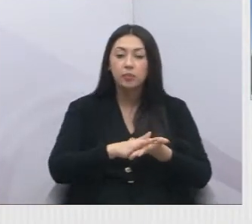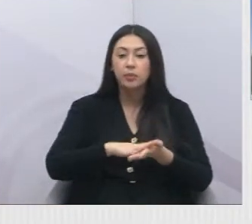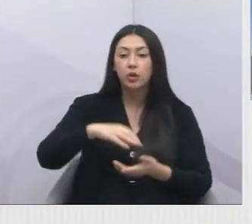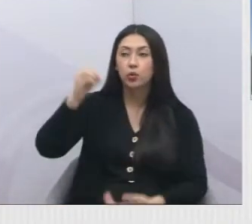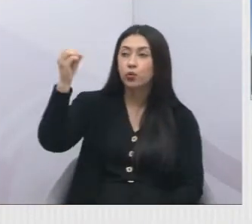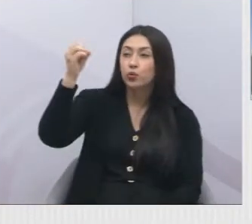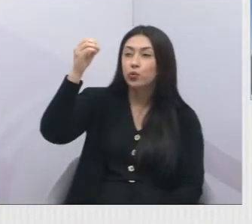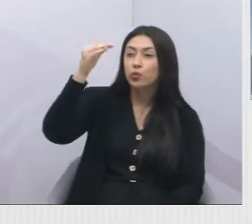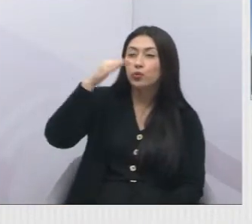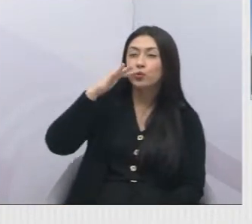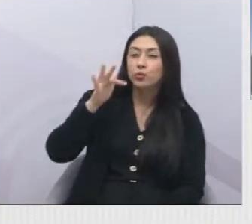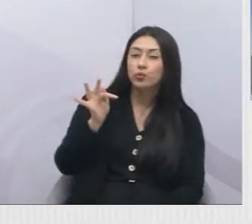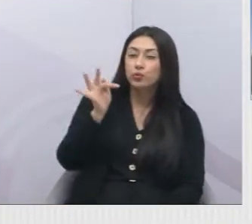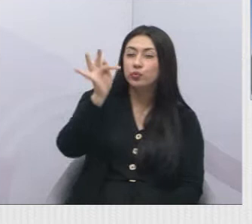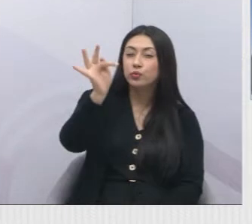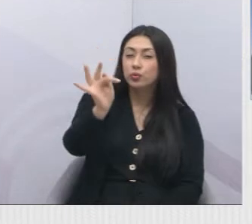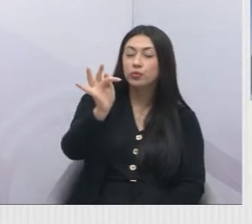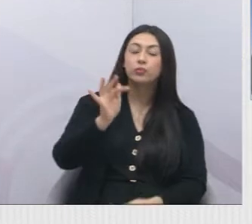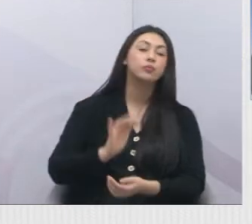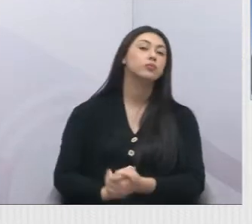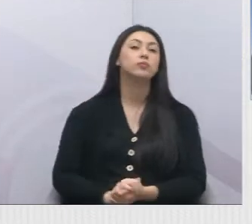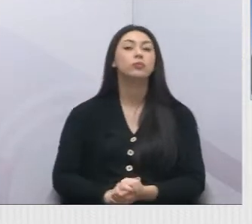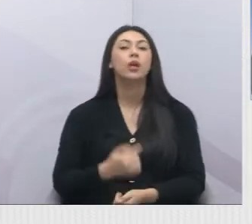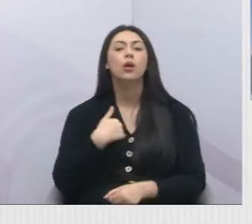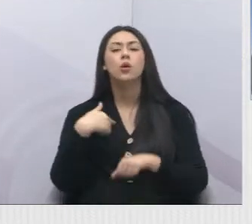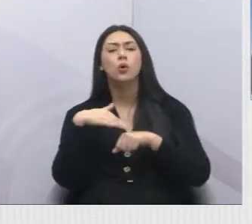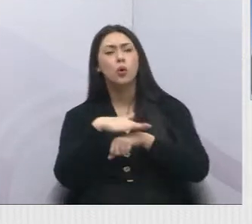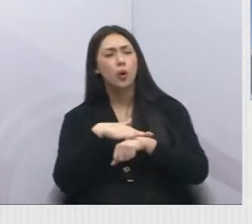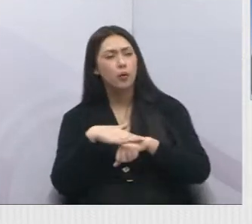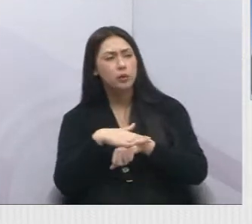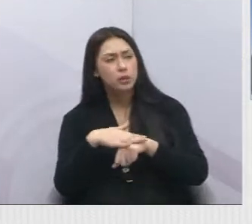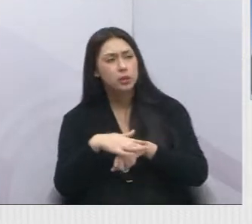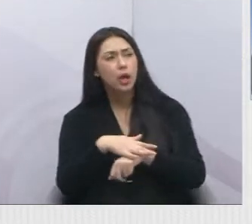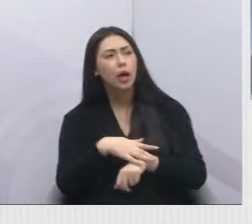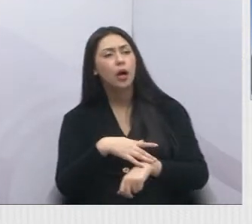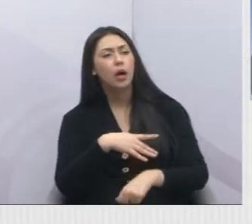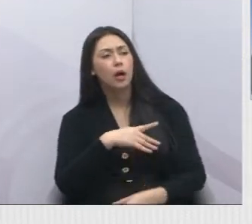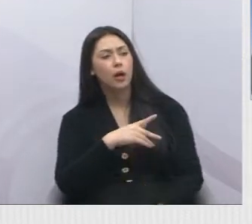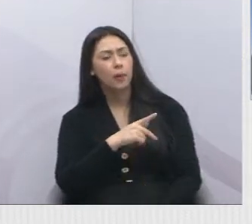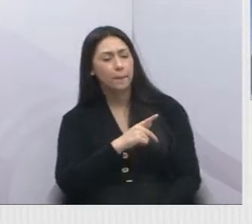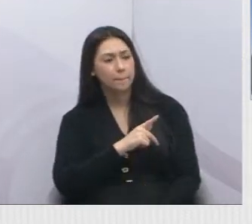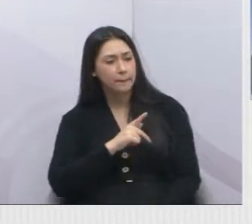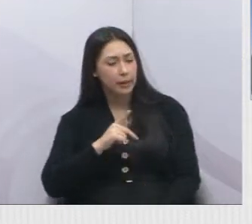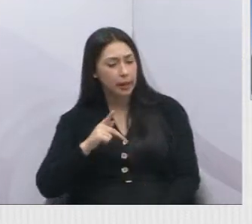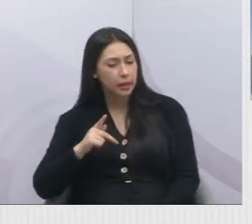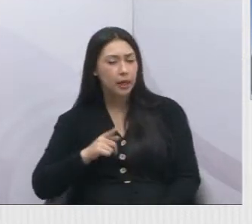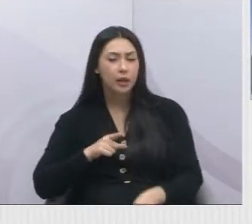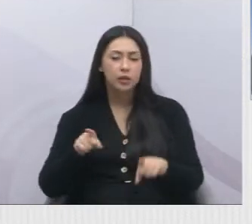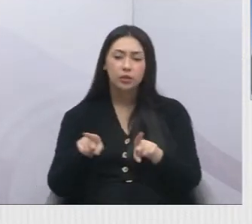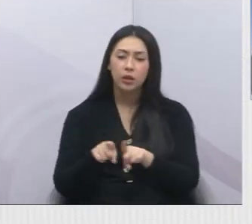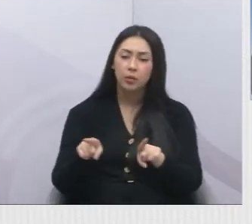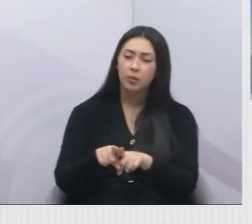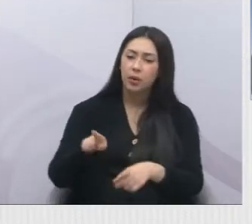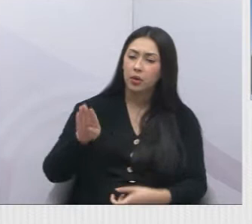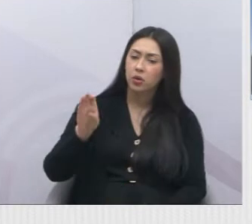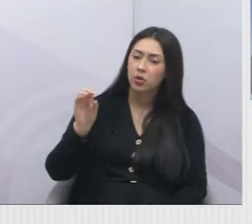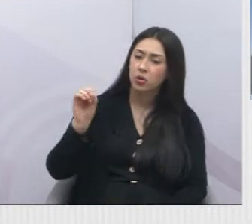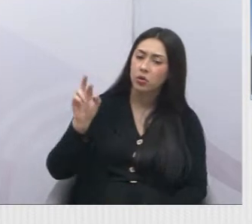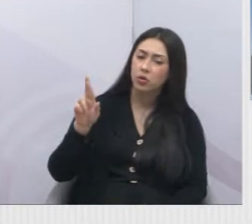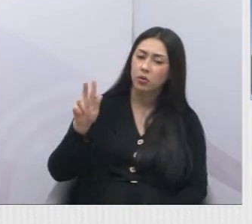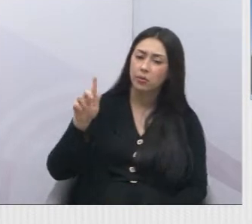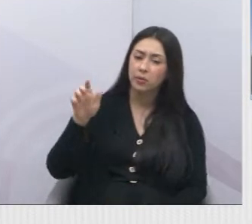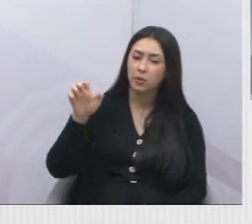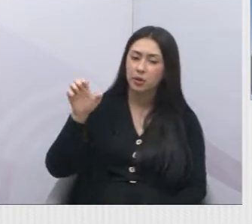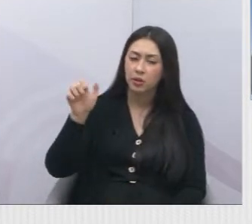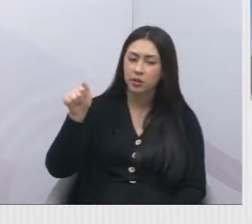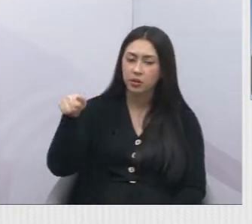Luz do Amanhã, estive conversando com o presidente, com o seu diretor, o Borjão. Olha, lá está o galpão da escola